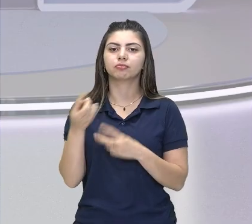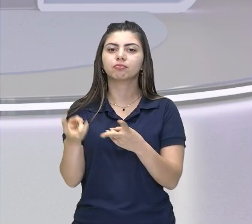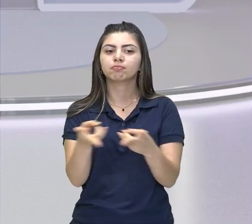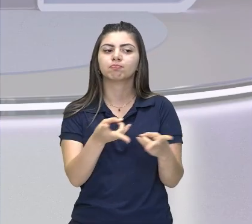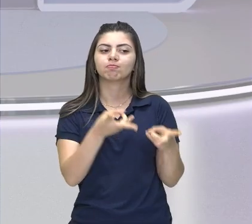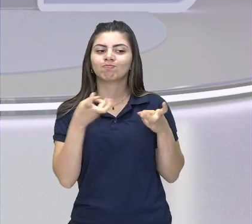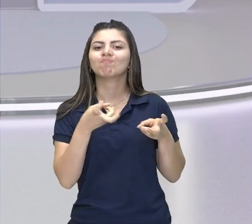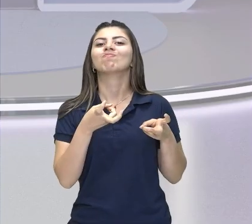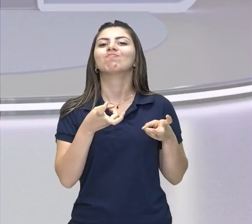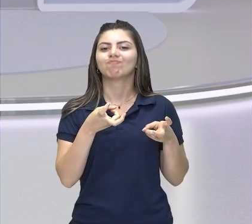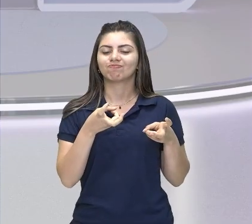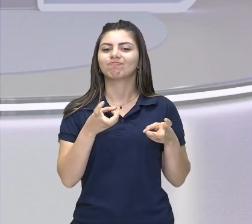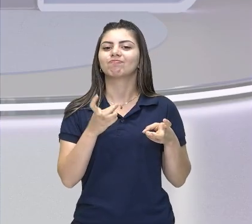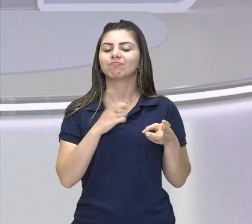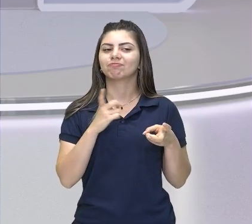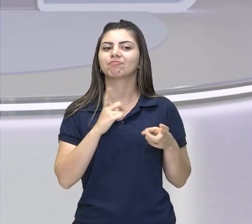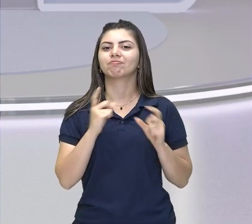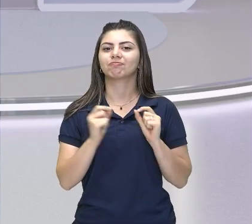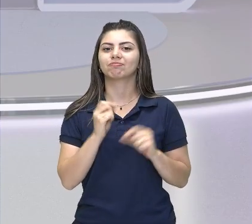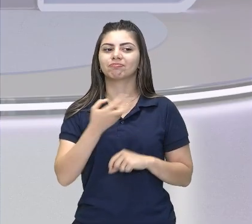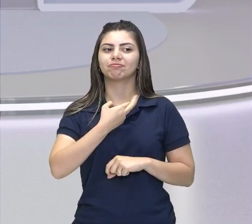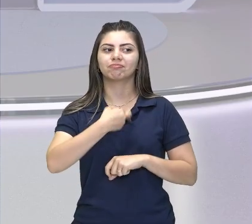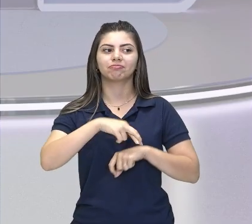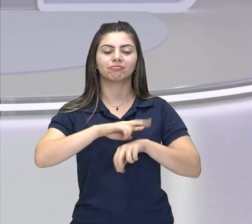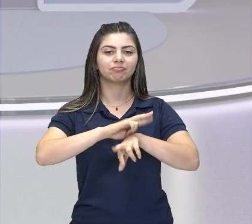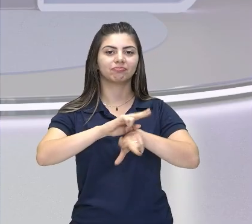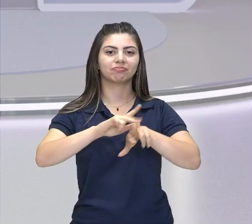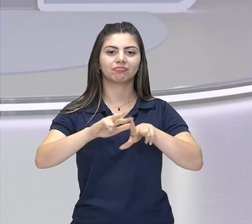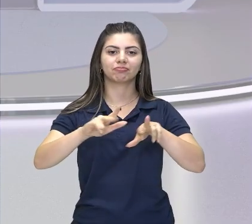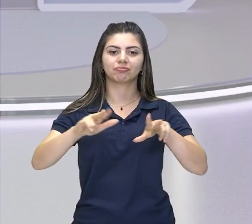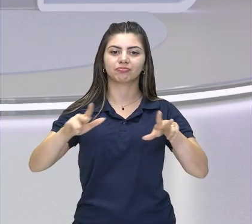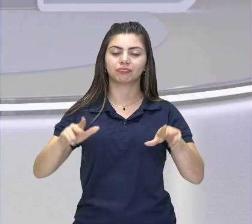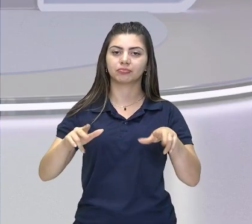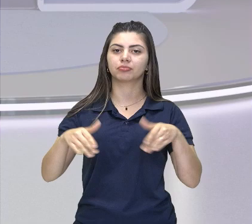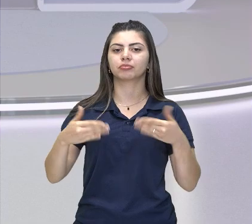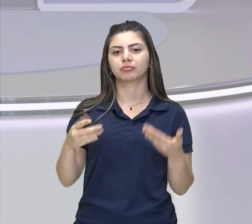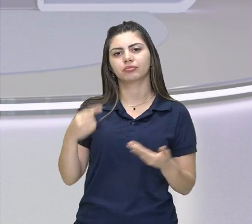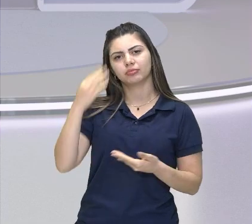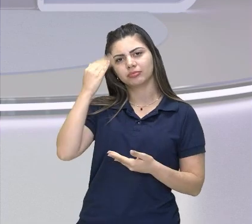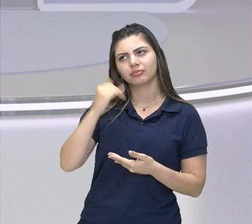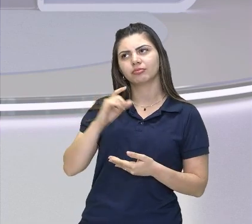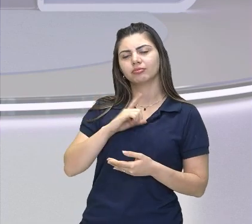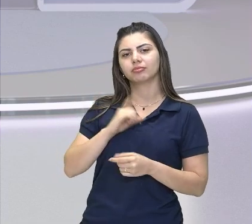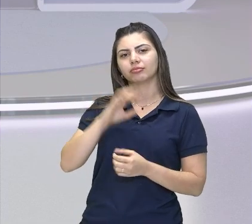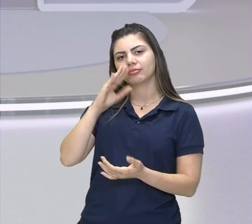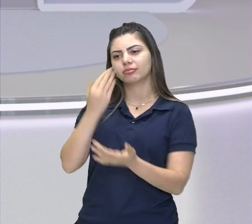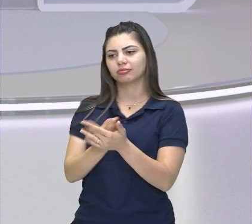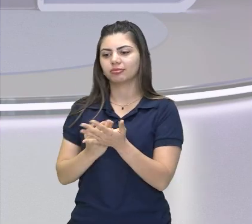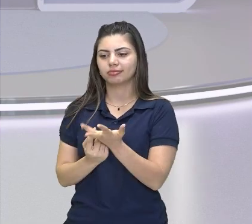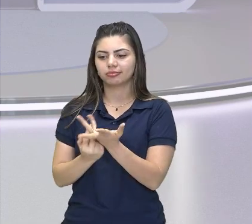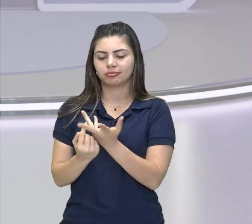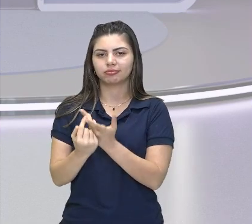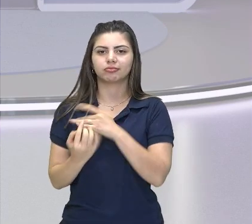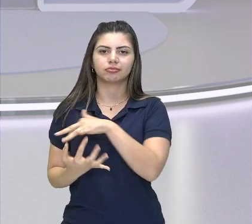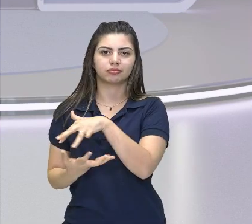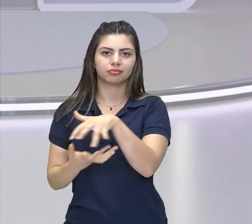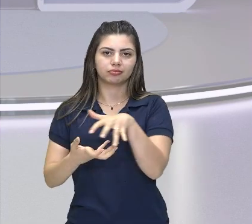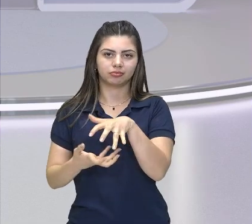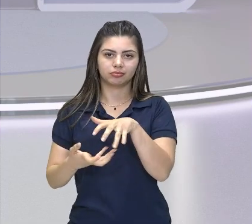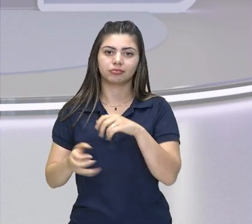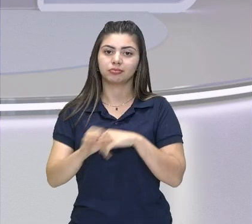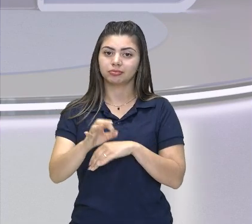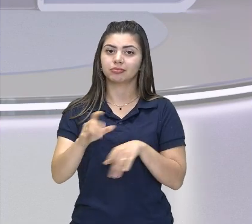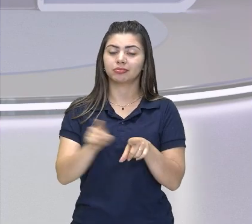percebermos a diversidade de doutrinas, assim como há uma diversidade de crenças presentes no mundo, há também